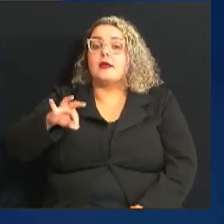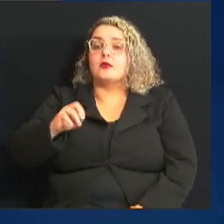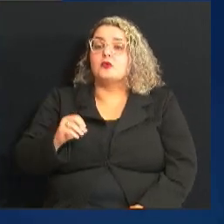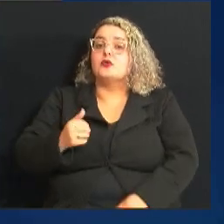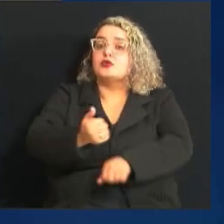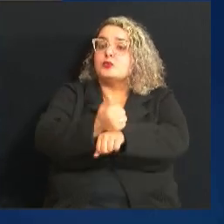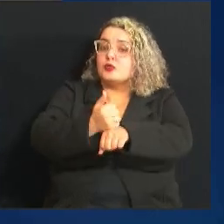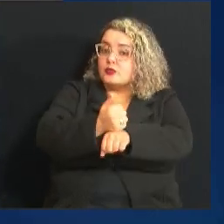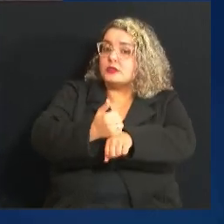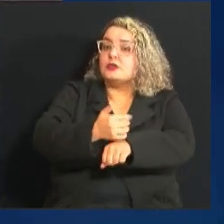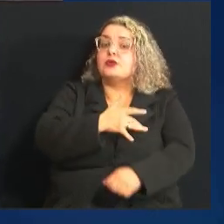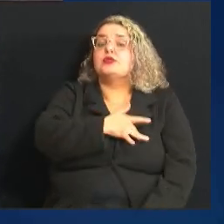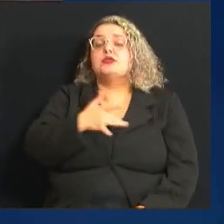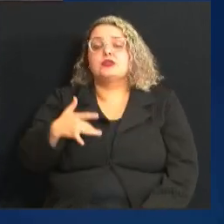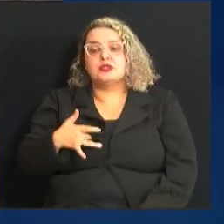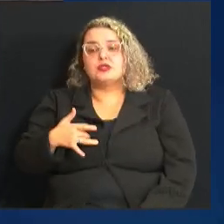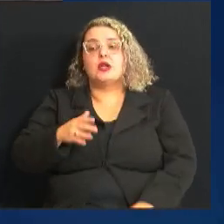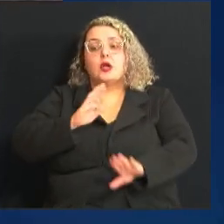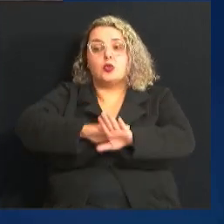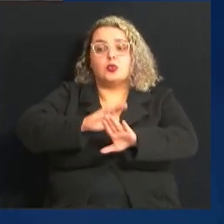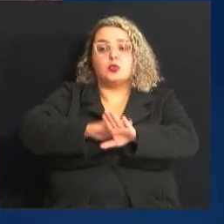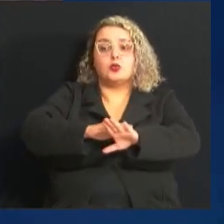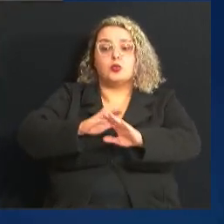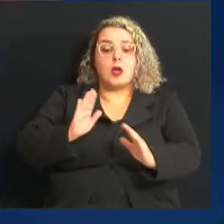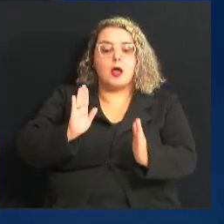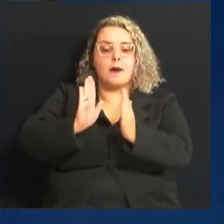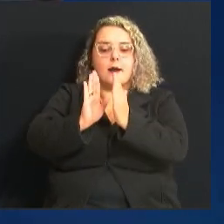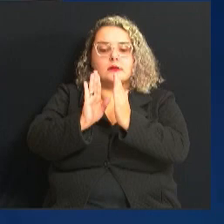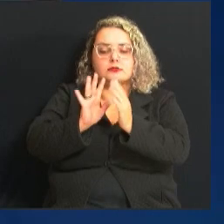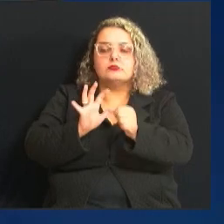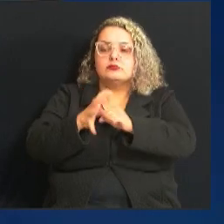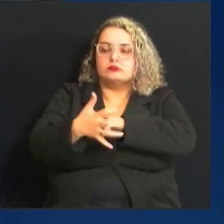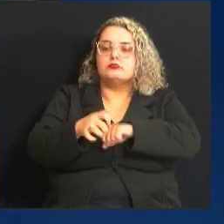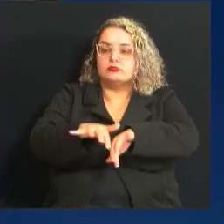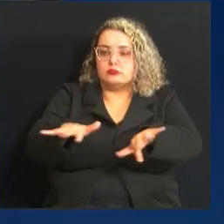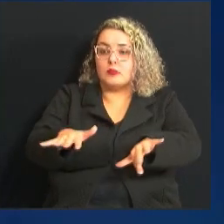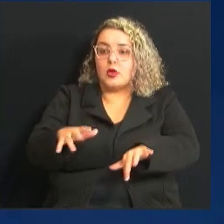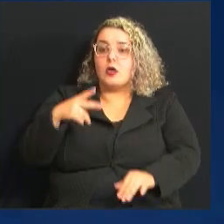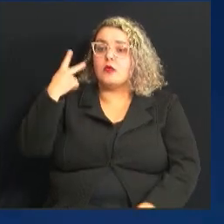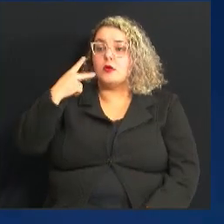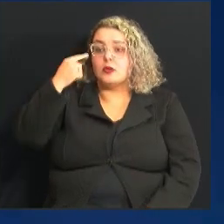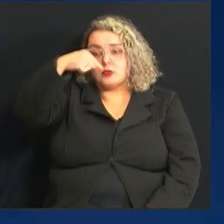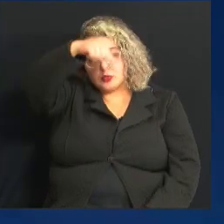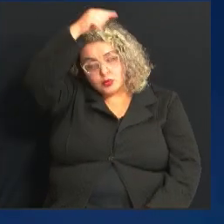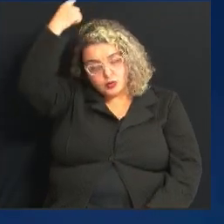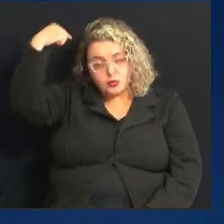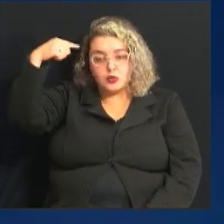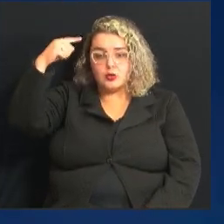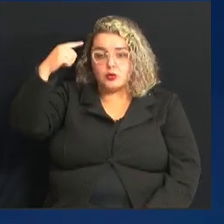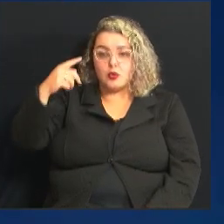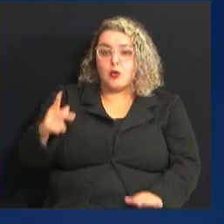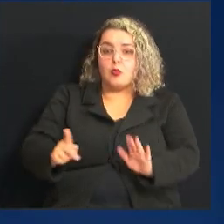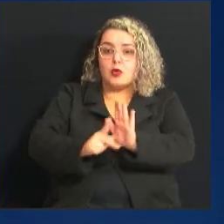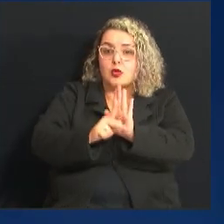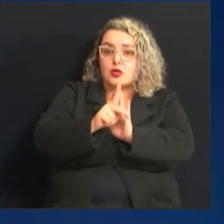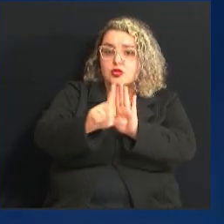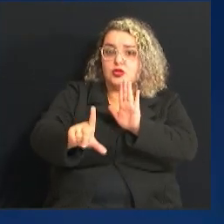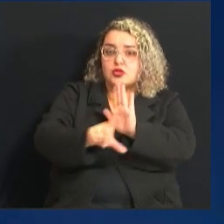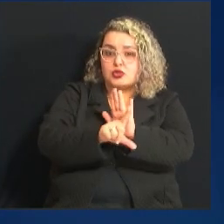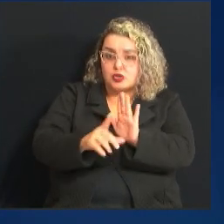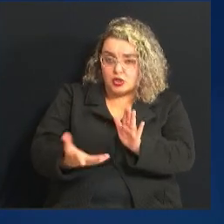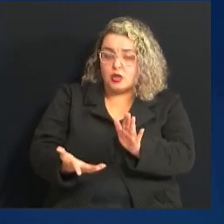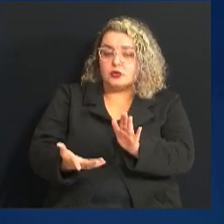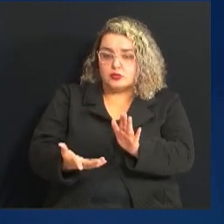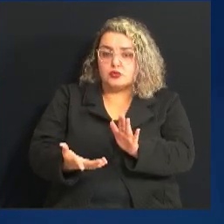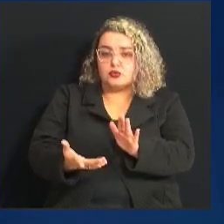que atuaram na linha de frente durante a pandemia. Vereador Paulo Gaspar protocola projeto de lei e propõe criação